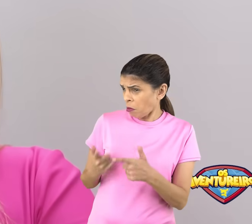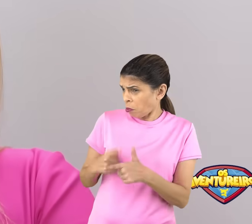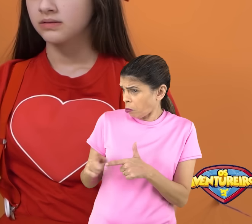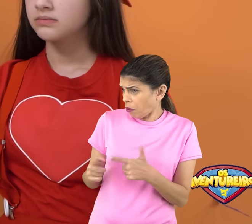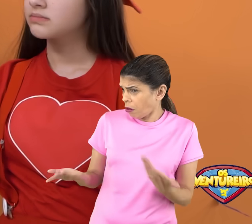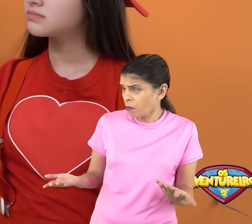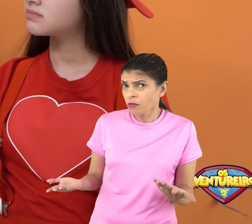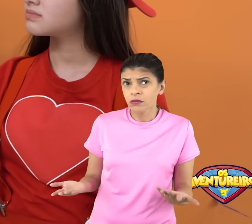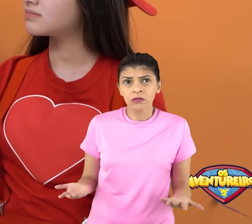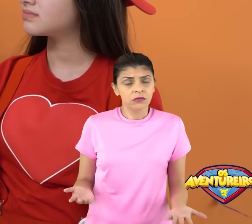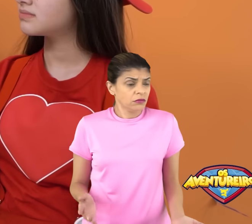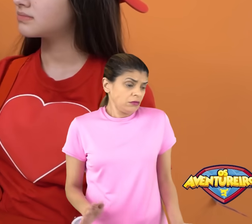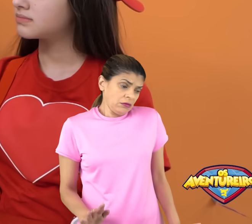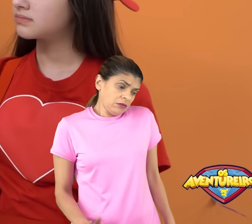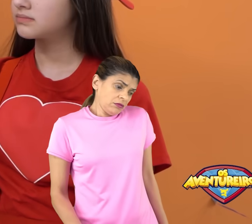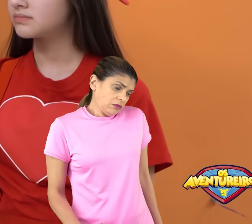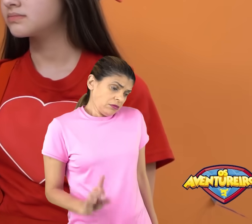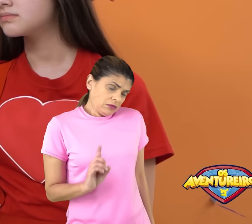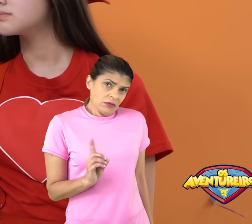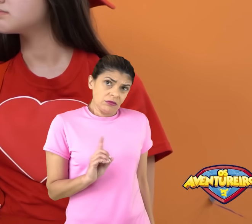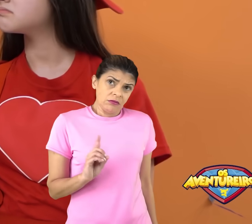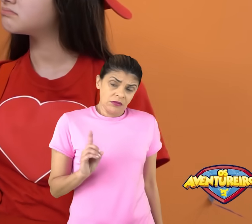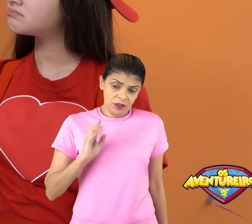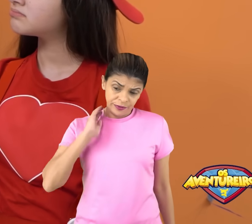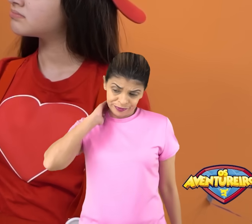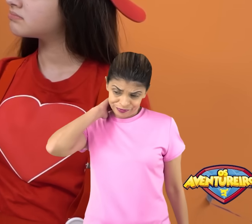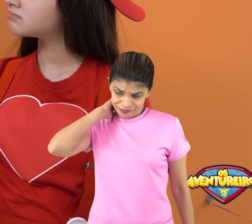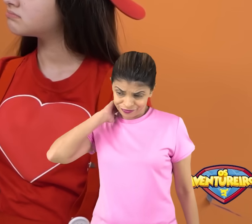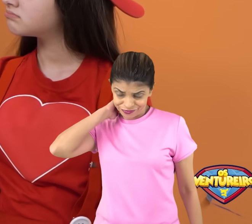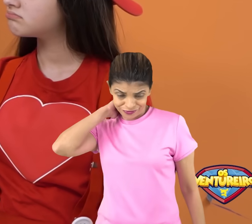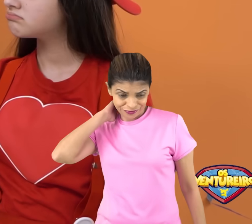problema? Não. É que...